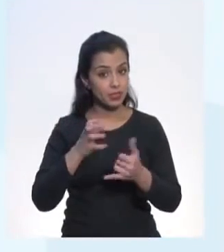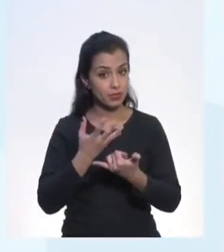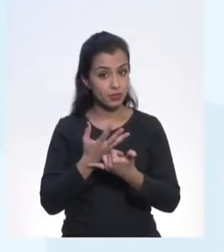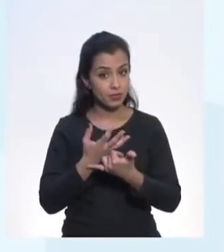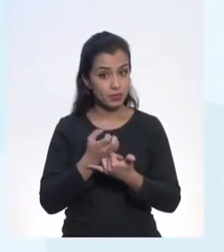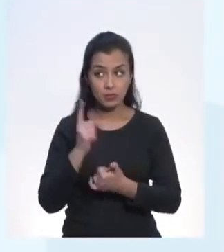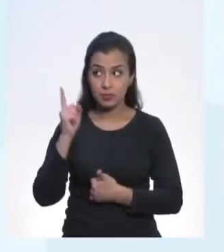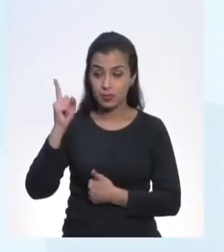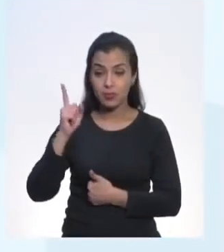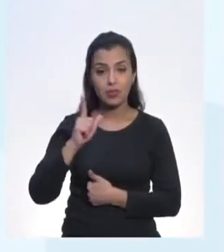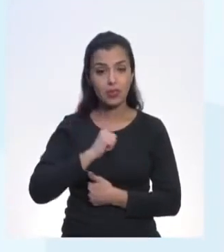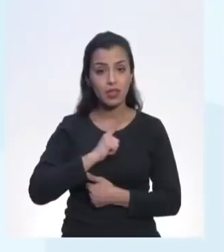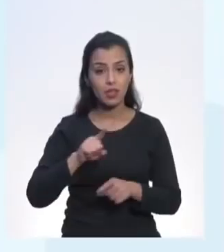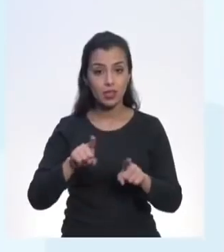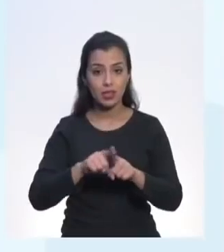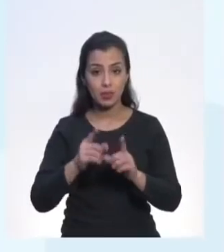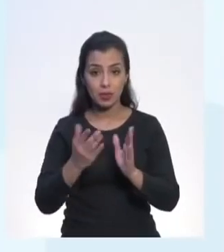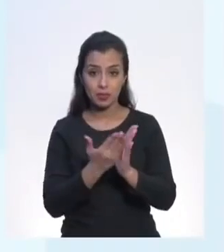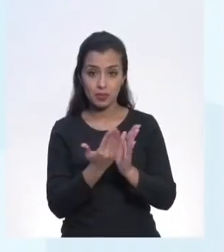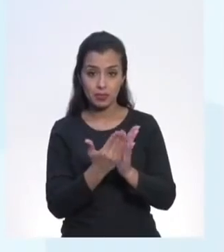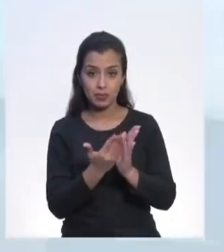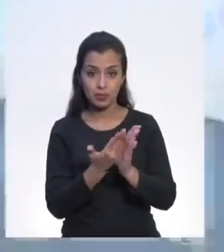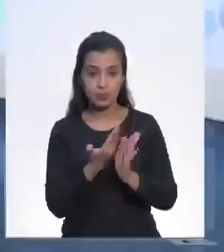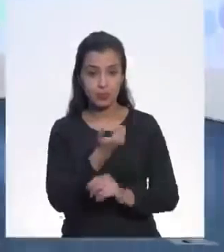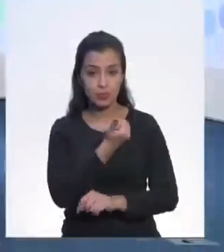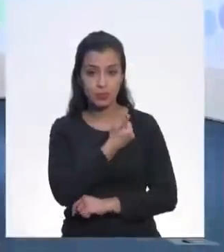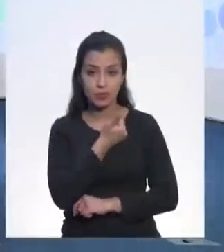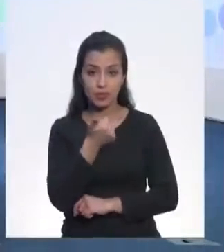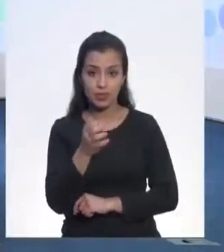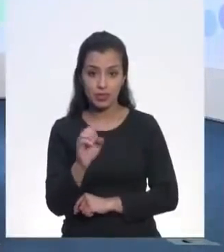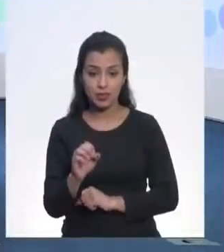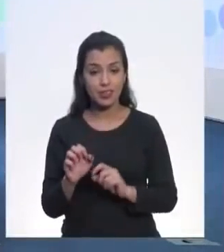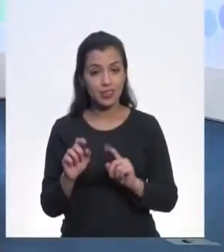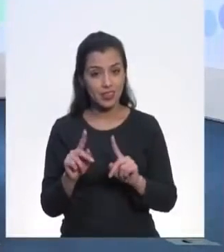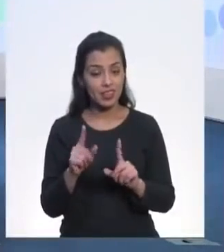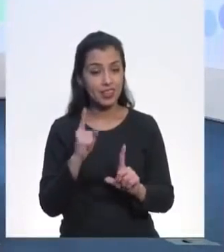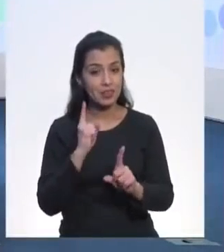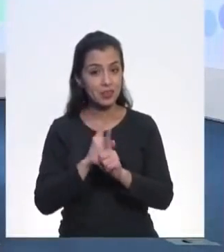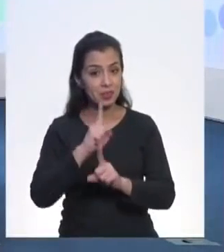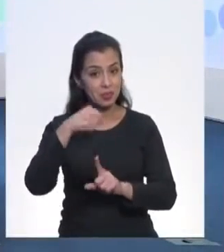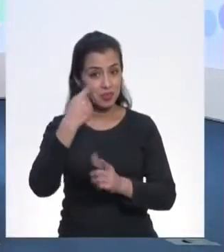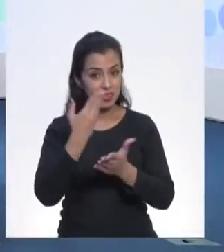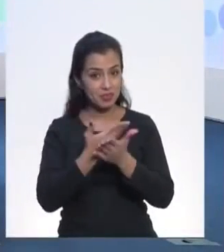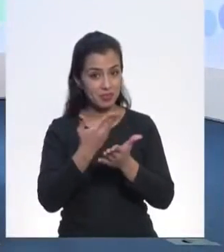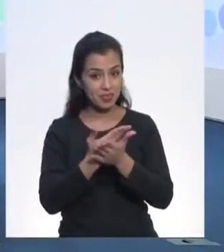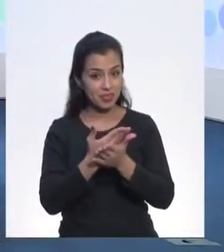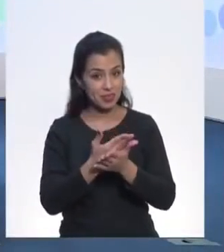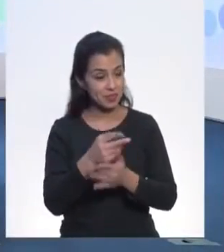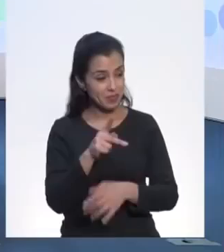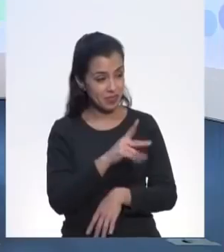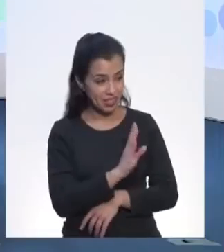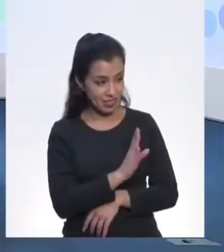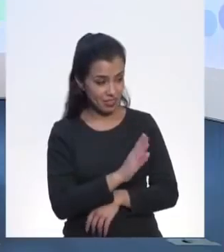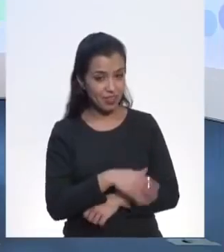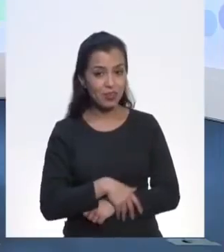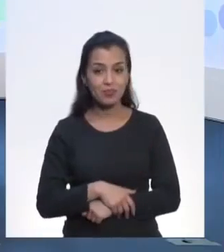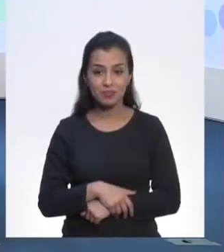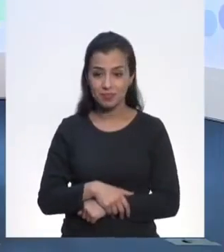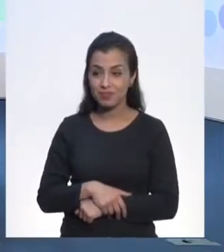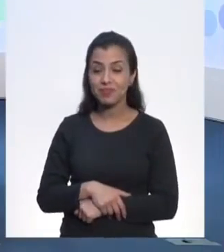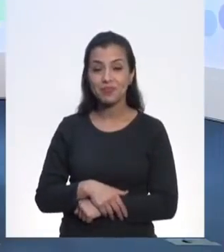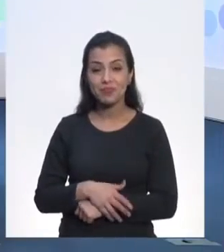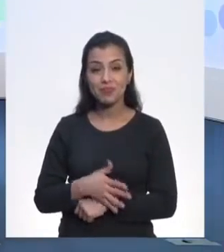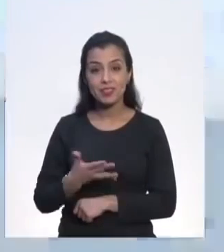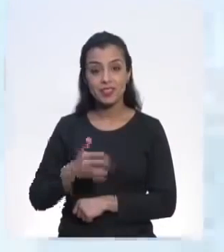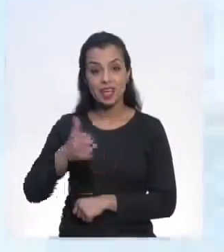Está lá no caderno do aluno, página 10. Ok, pessoal? E a gente se vê na próxima aula. Professora Roberta, quer se despedir? Quero sim, mas